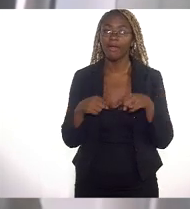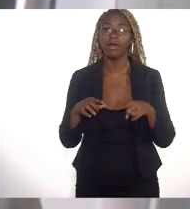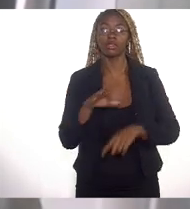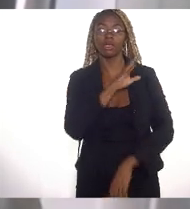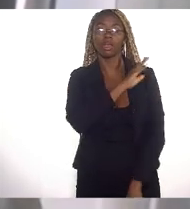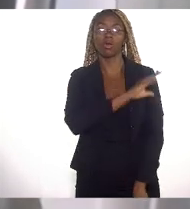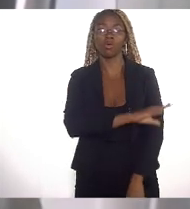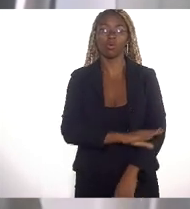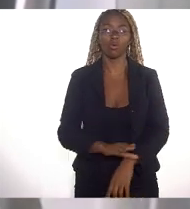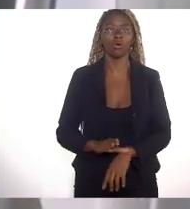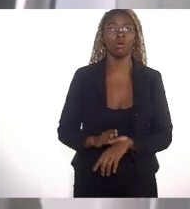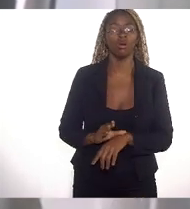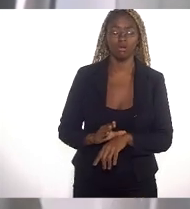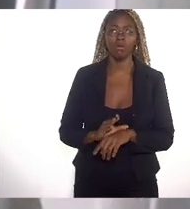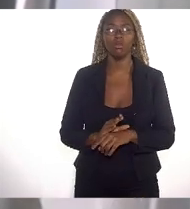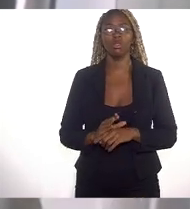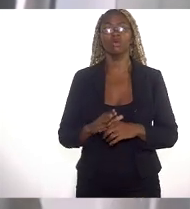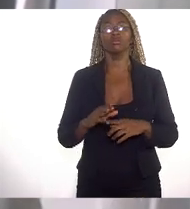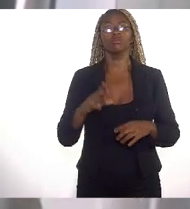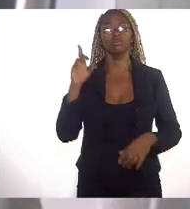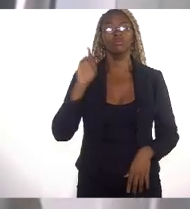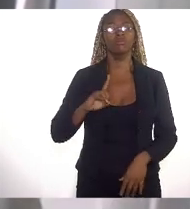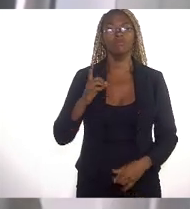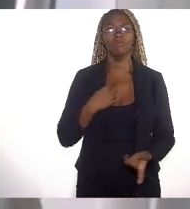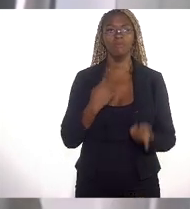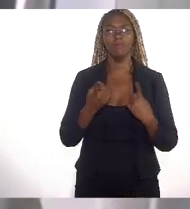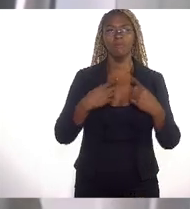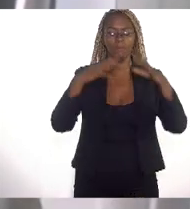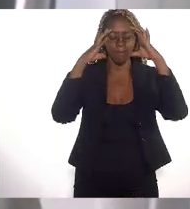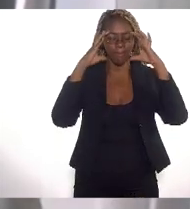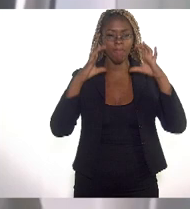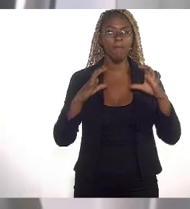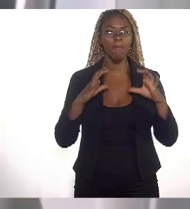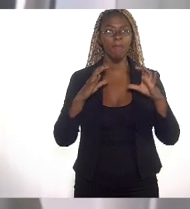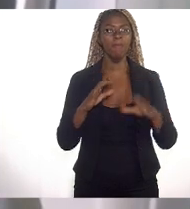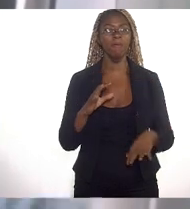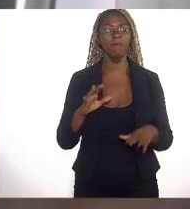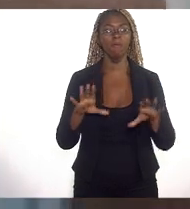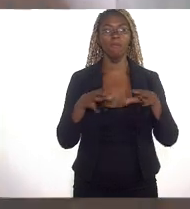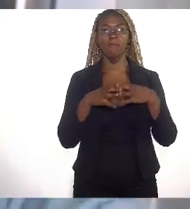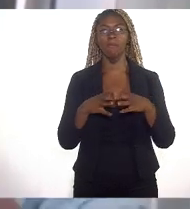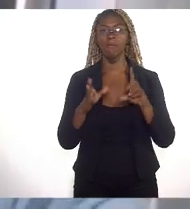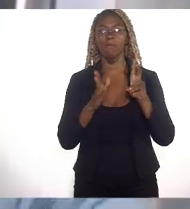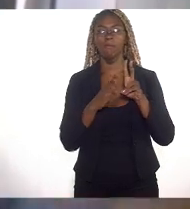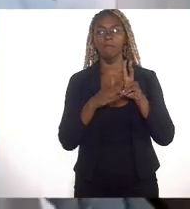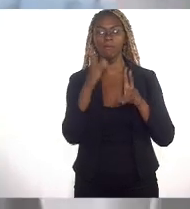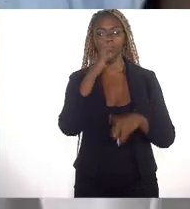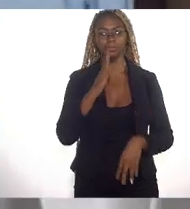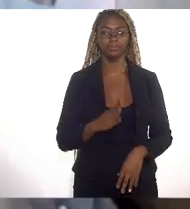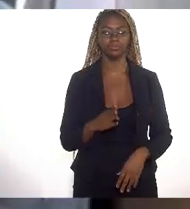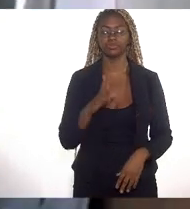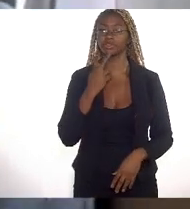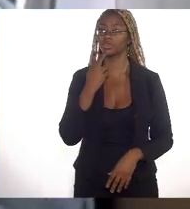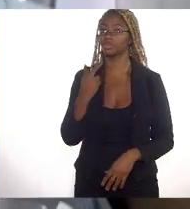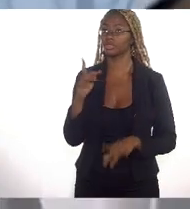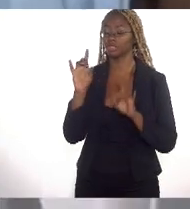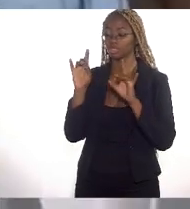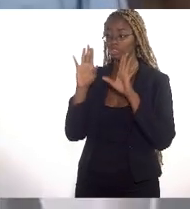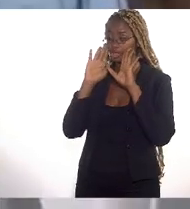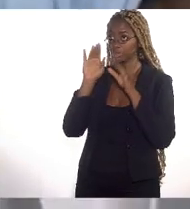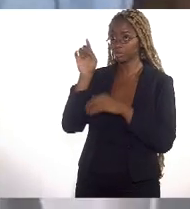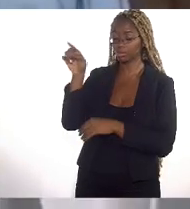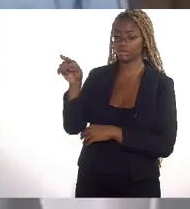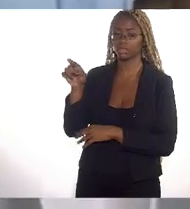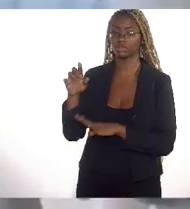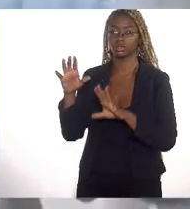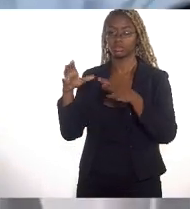cultura, dos direitos, enfim, à cidadania plena das comunidades indígenas brasileiras. E, ao fazer isso, eu me dirijo em especial às